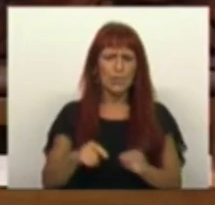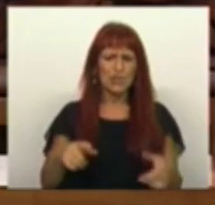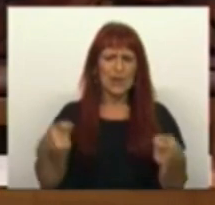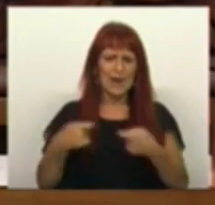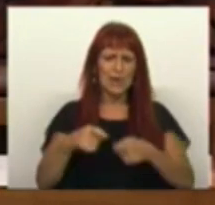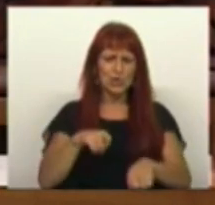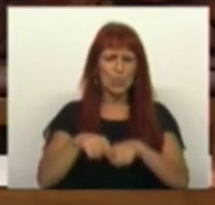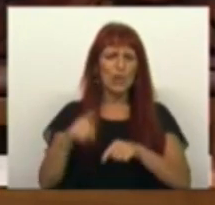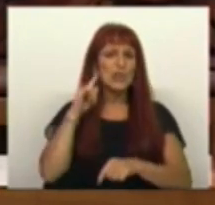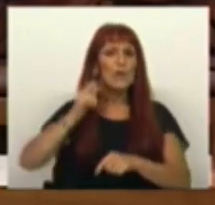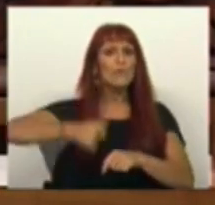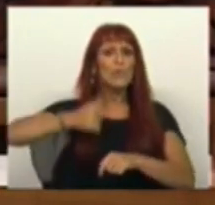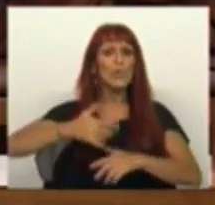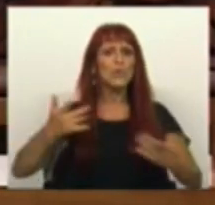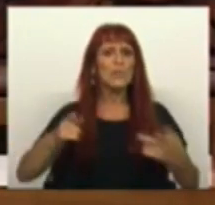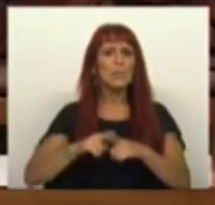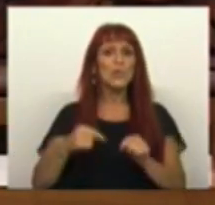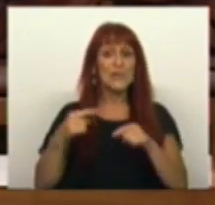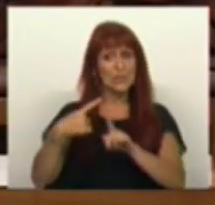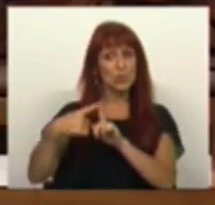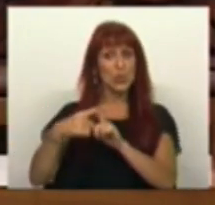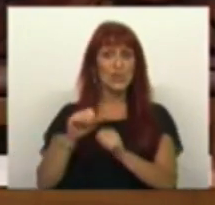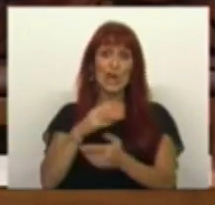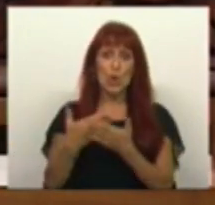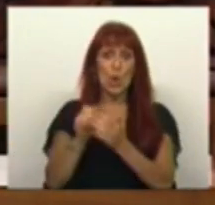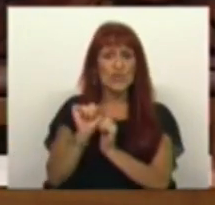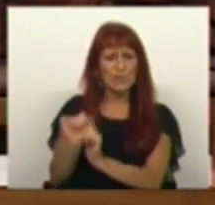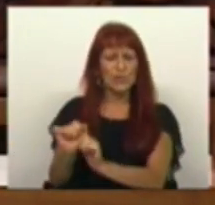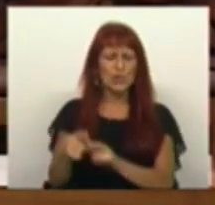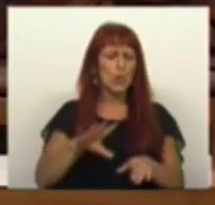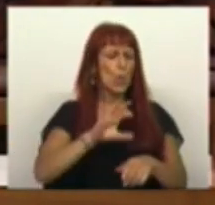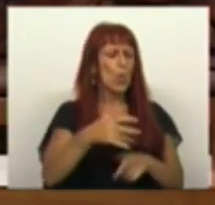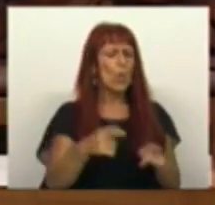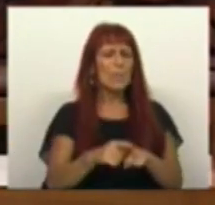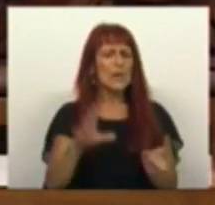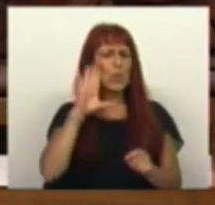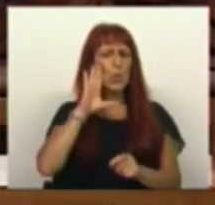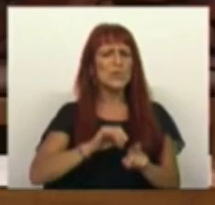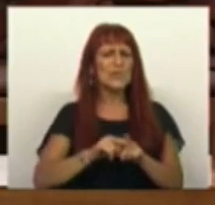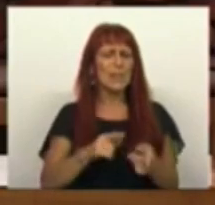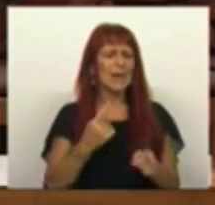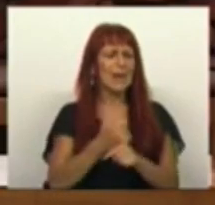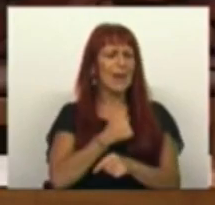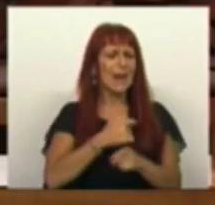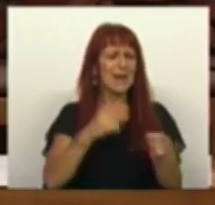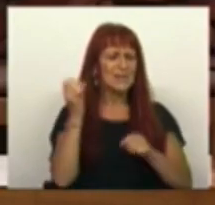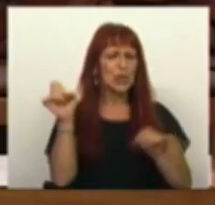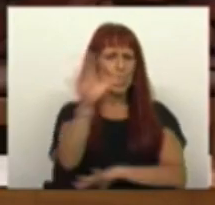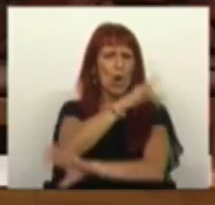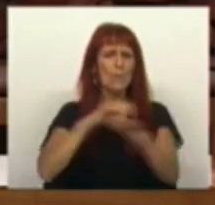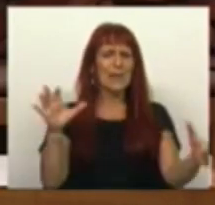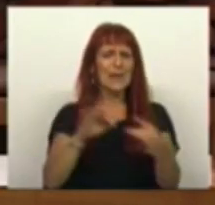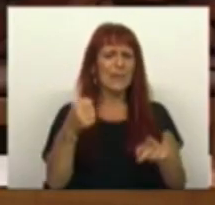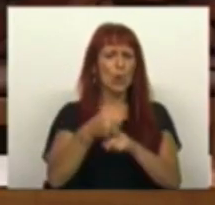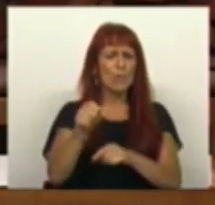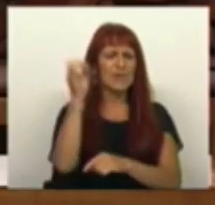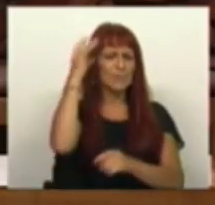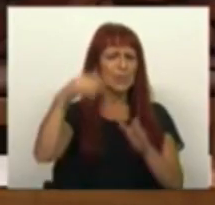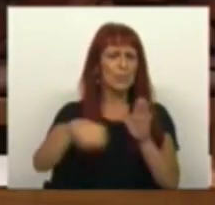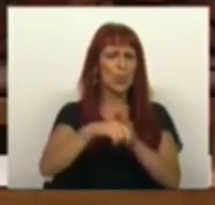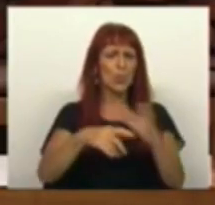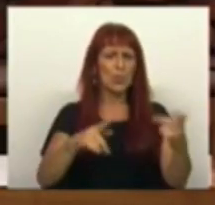ligações políticas são fundamentais para ter sucesso nos negócios? Um país que não sai da cauda da Europa no que diz respeito ao combate à